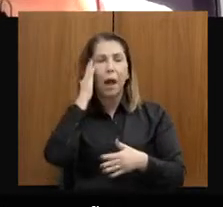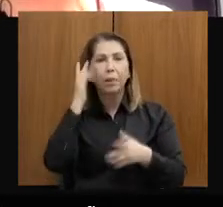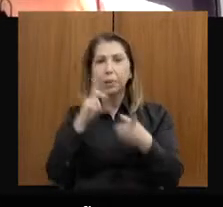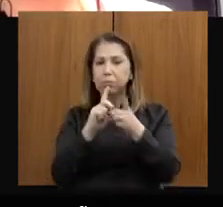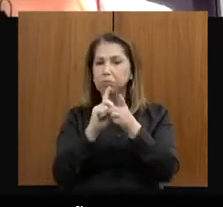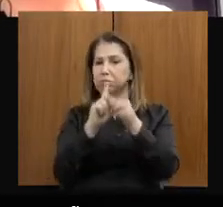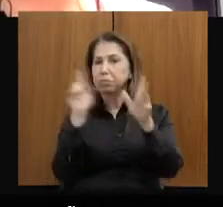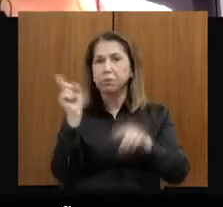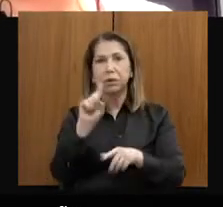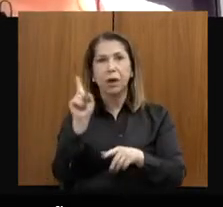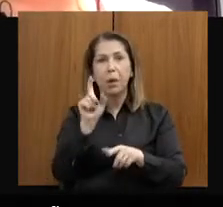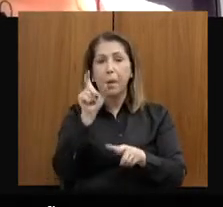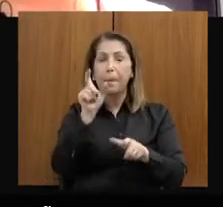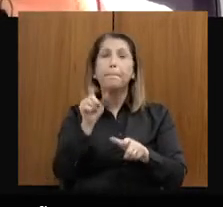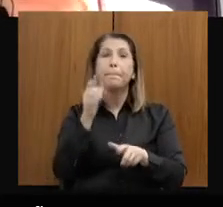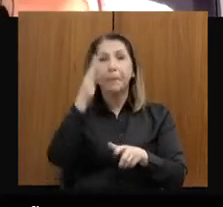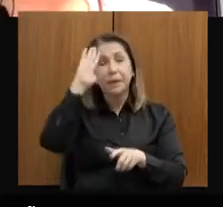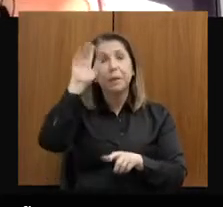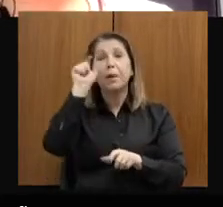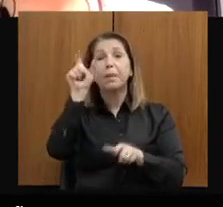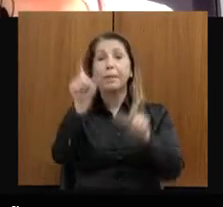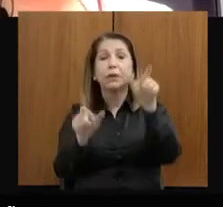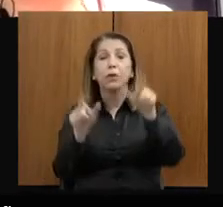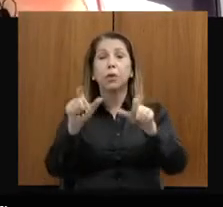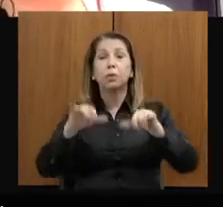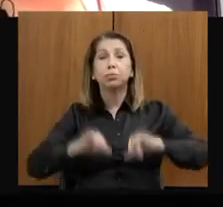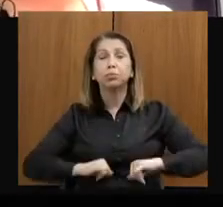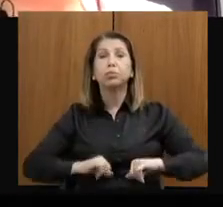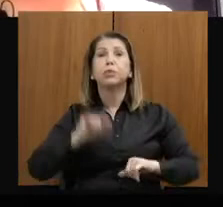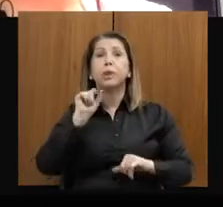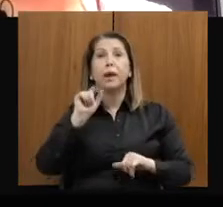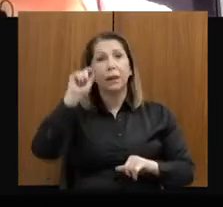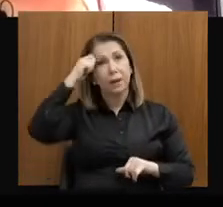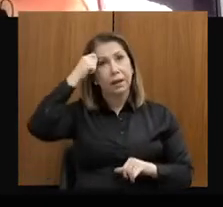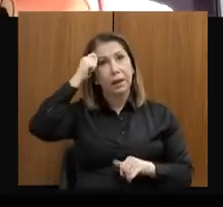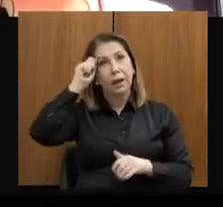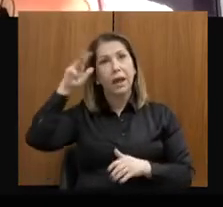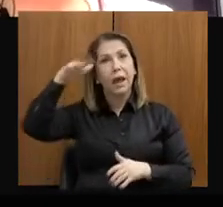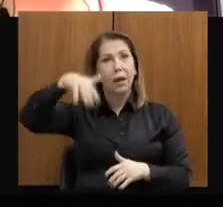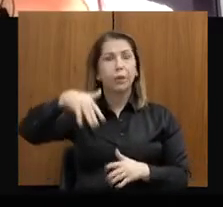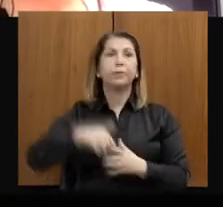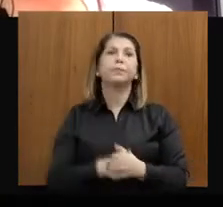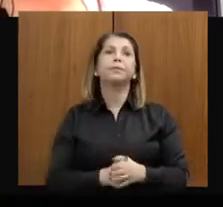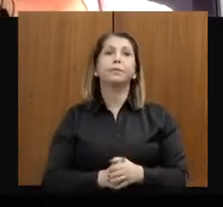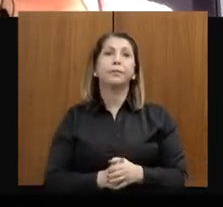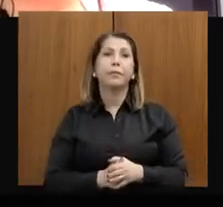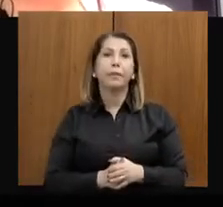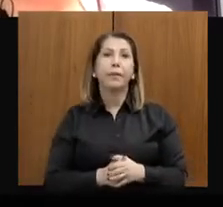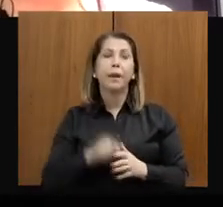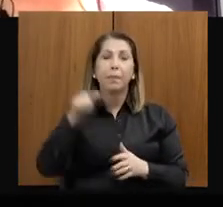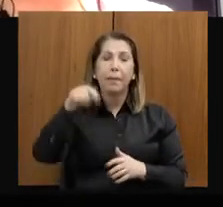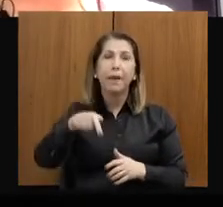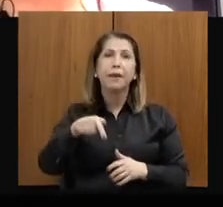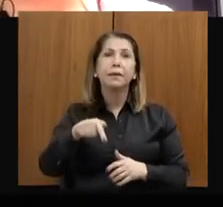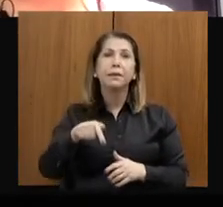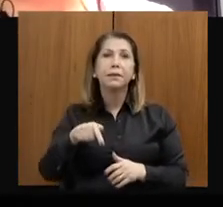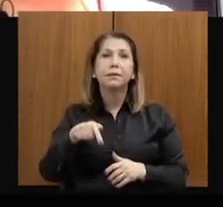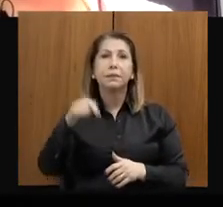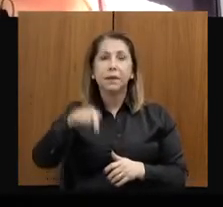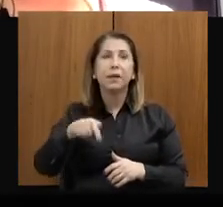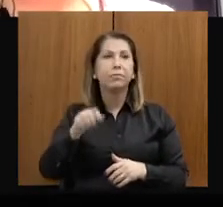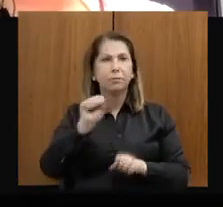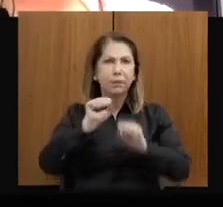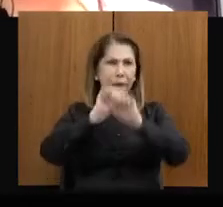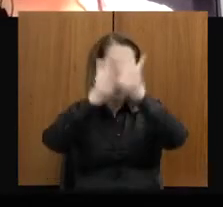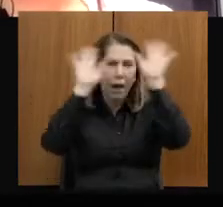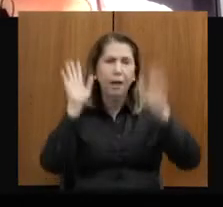principalmente para os povos negros e também não vai uma república cidadã mas o seu Manuel Luís Maria é muito rústico aqui